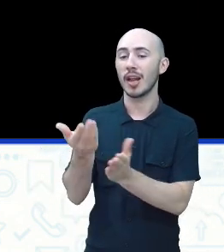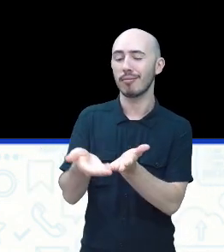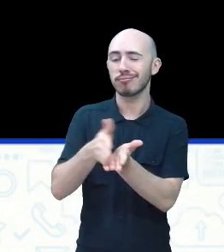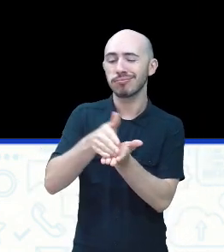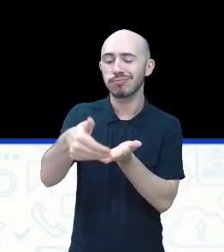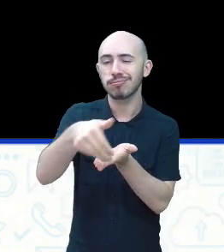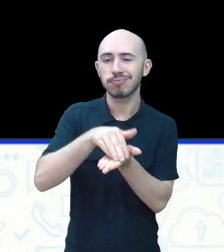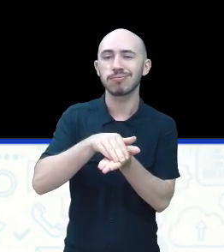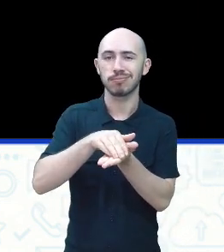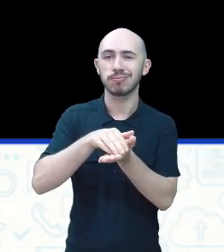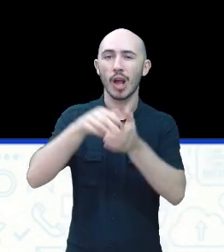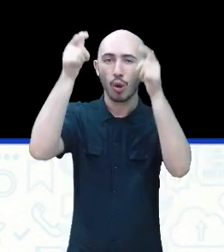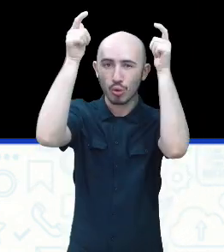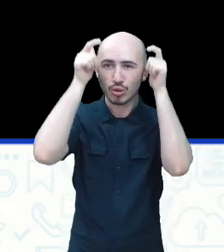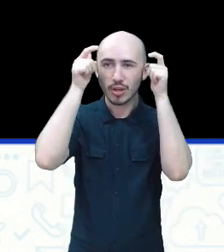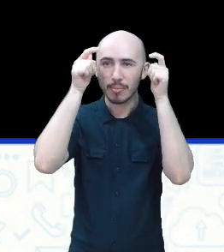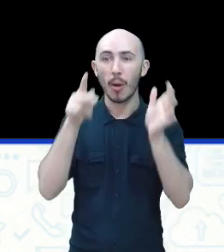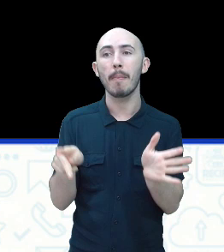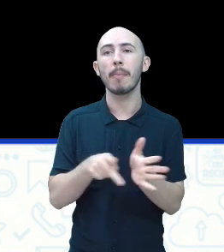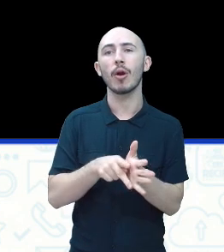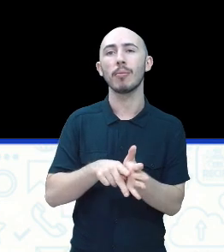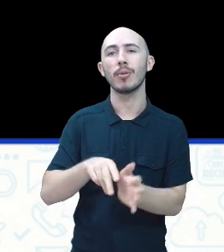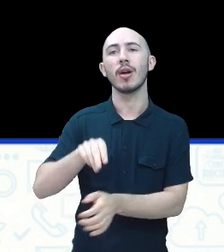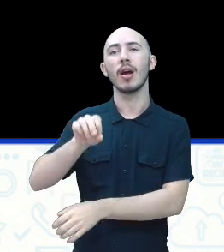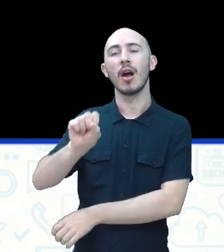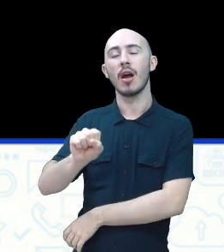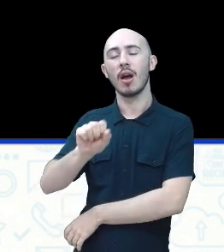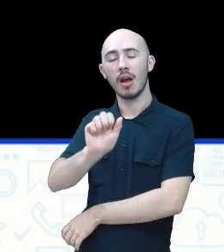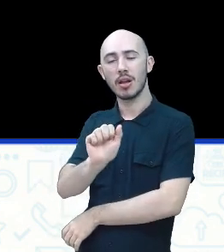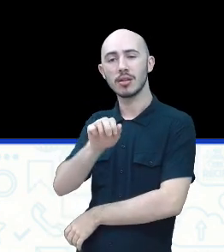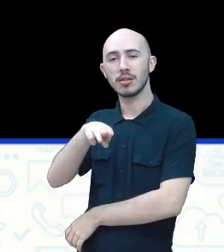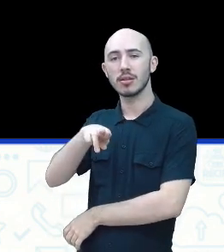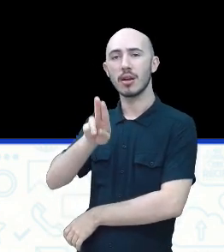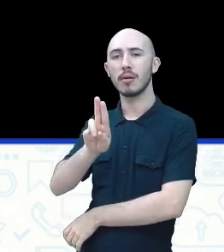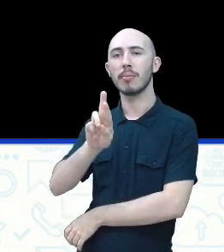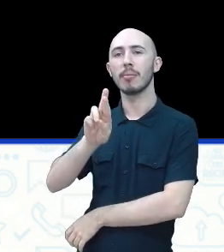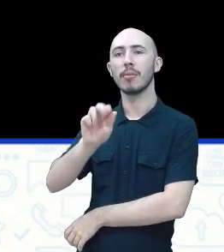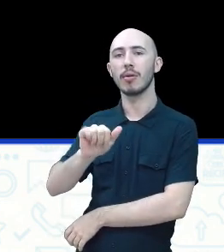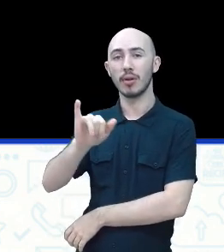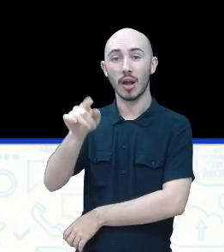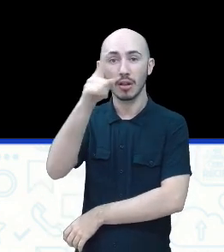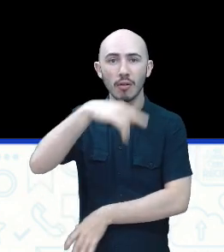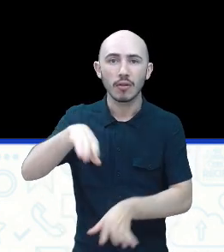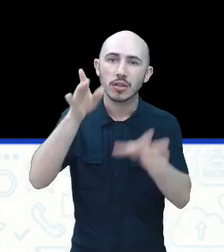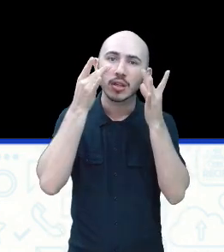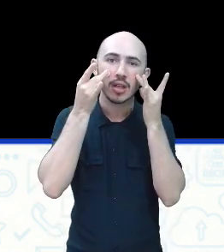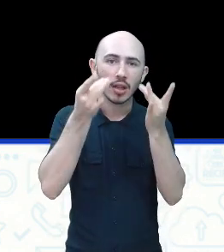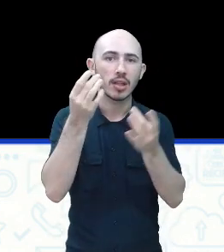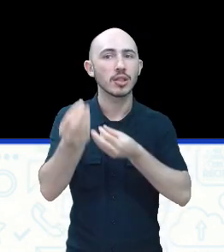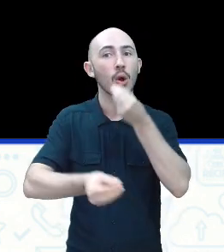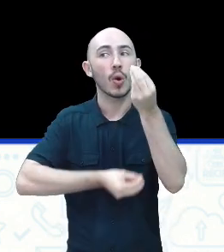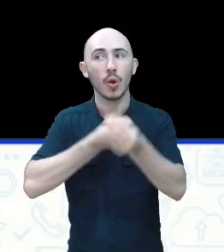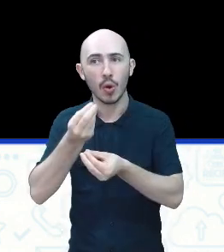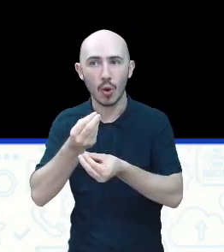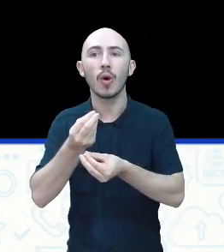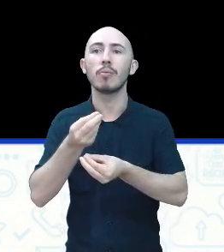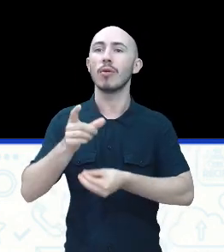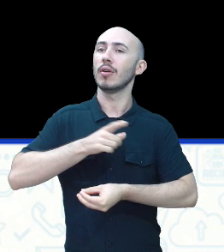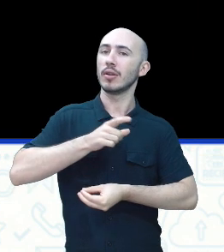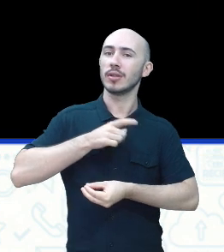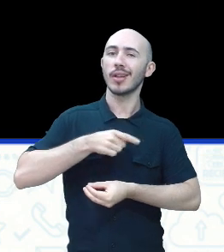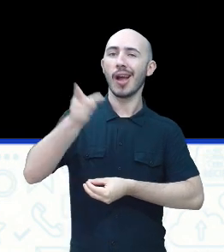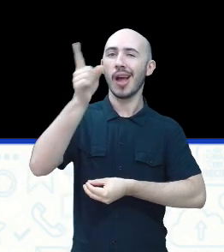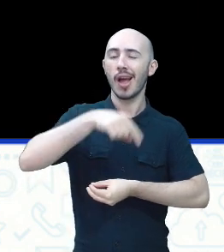samurai. Vai dizer aí quais são as etapas, fiquem atentos em como ela dá as instruções, as ordens